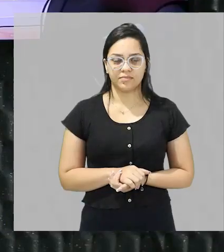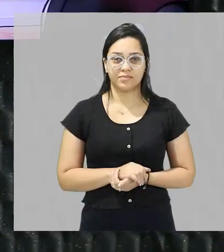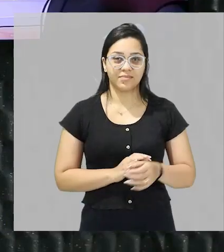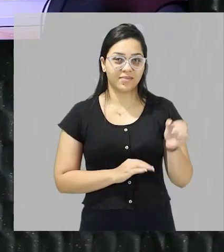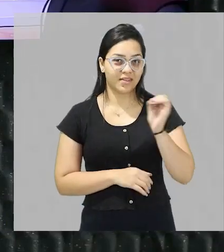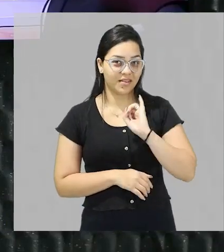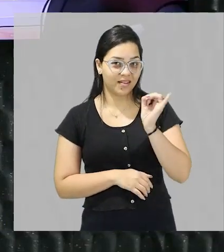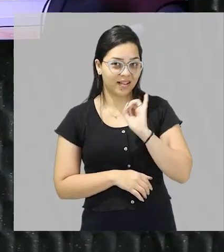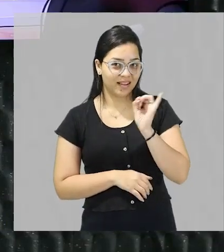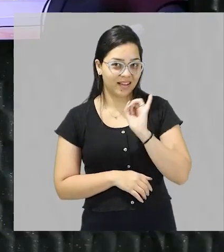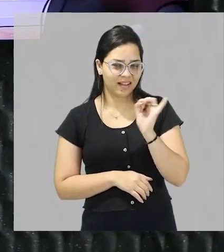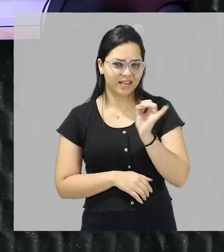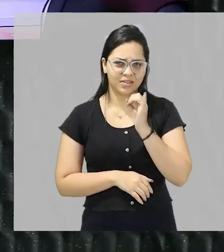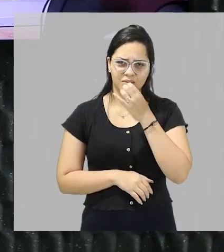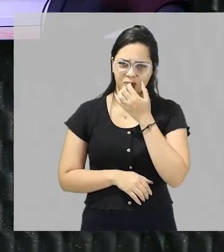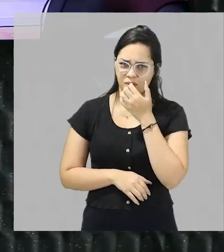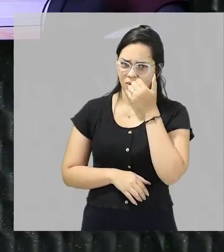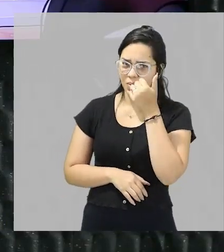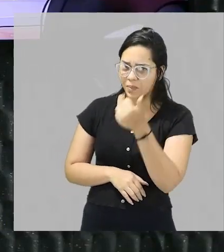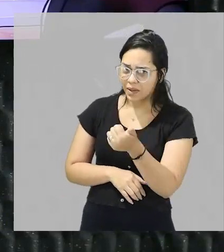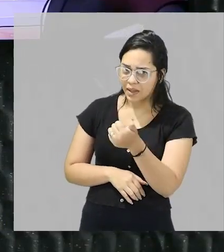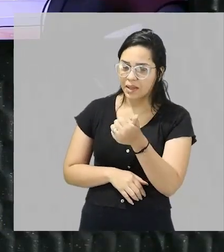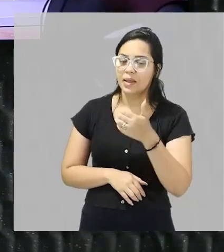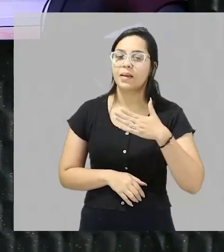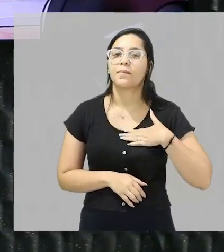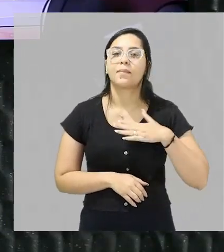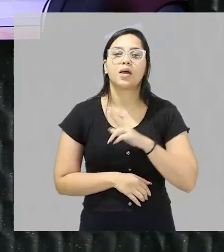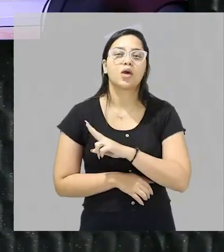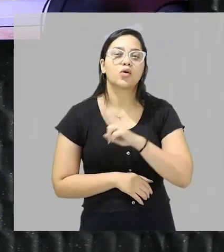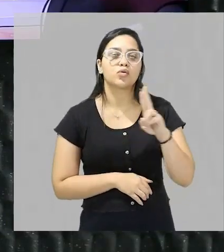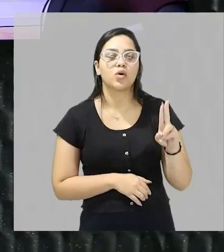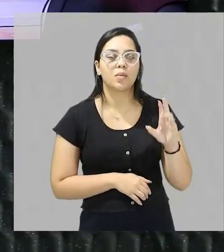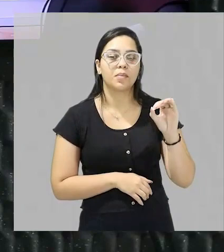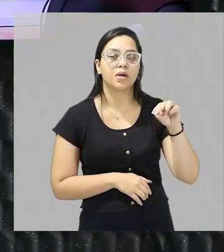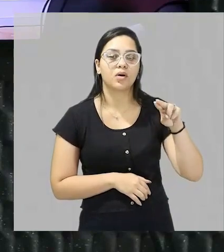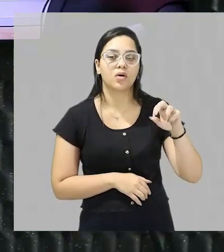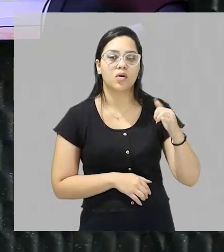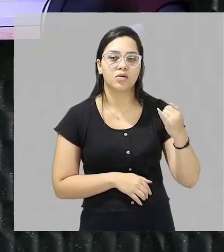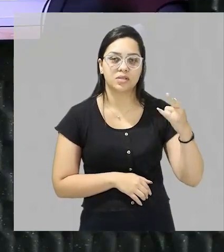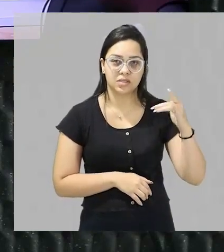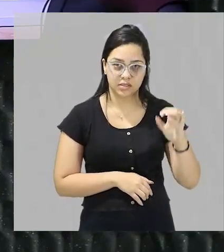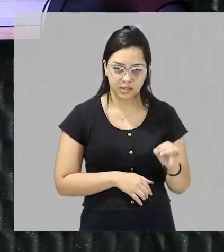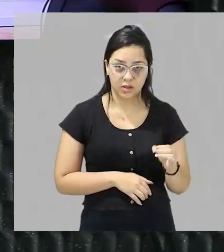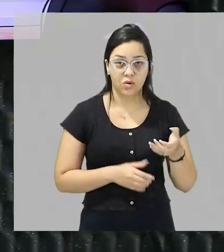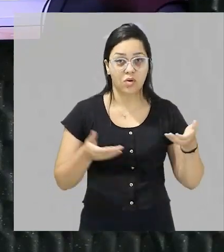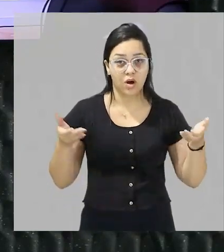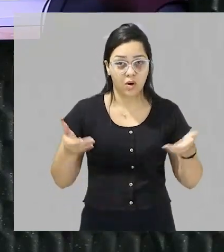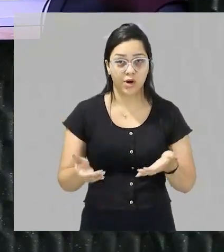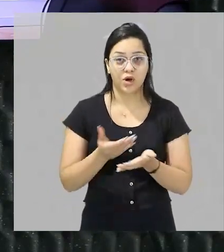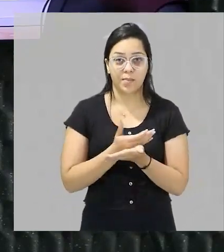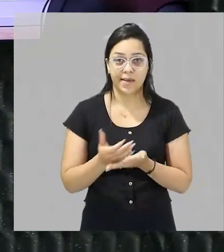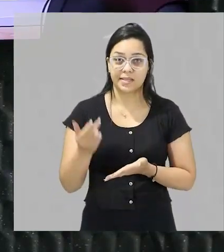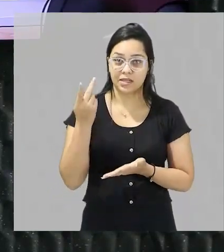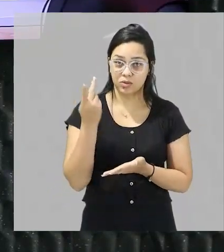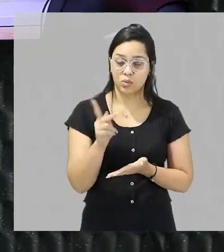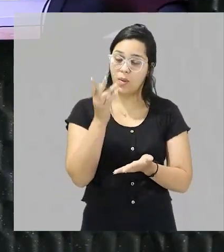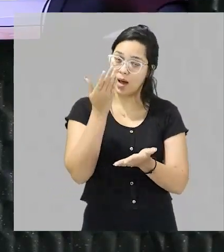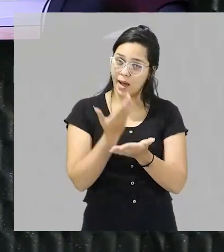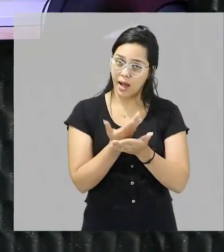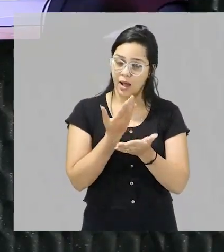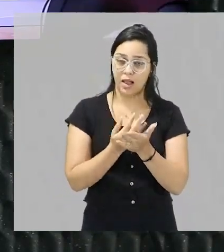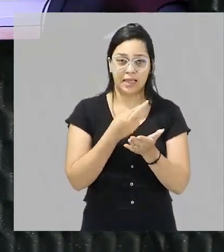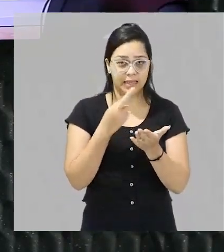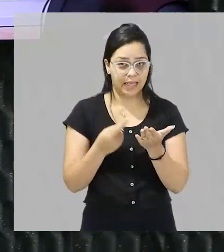Olá, pessoal! Tudo bem com vocês? Sou a professora Conceição Alencar e começa agora a sua aula de redação no